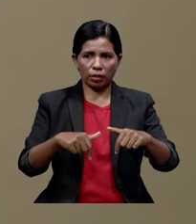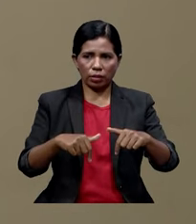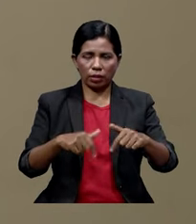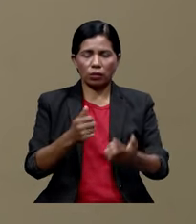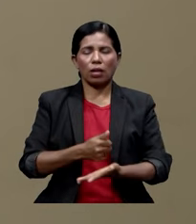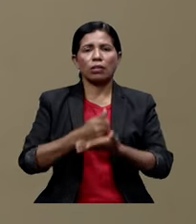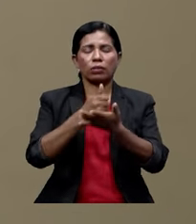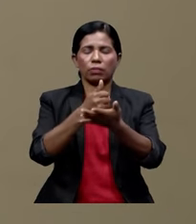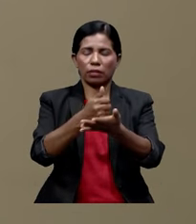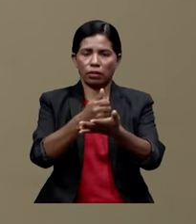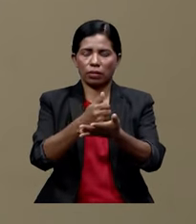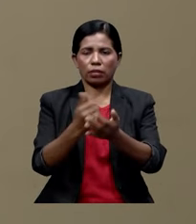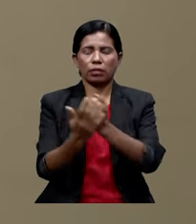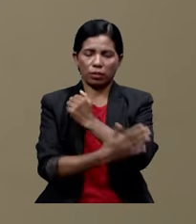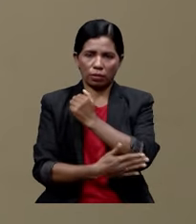servir.